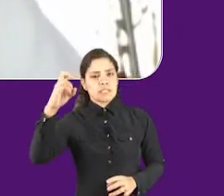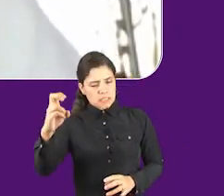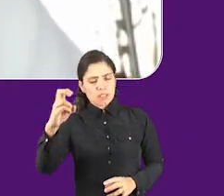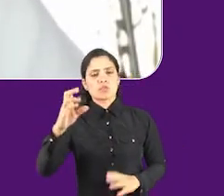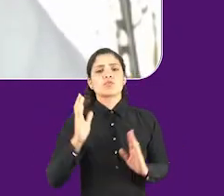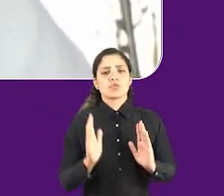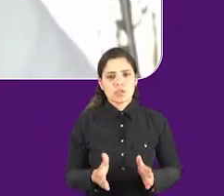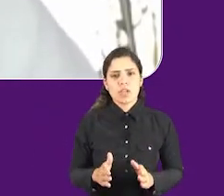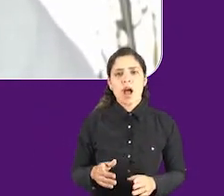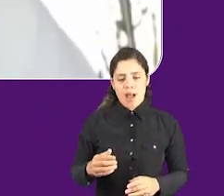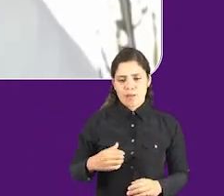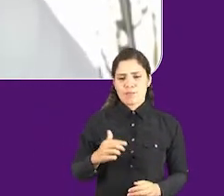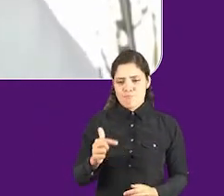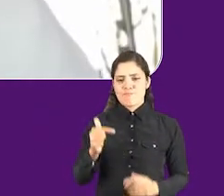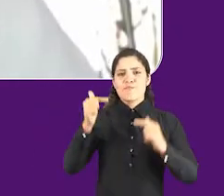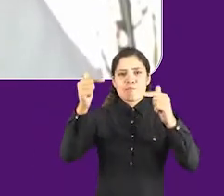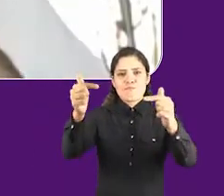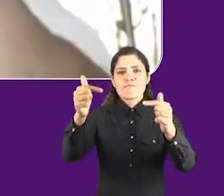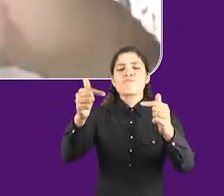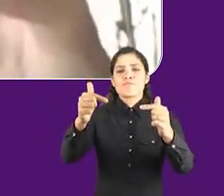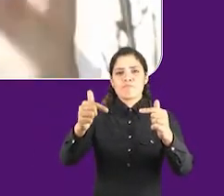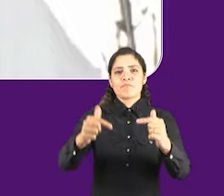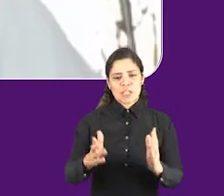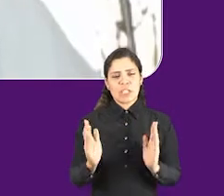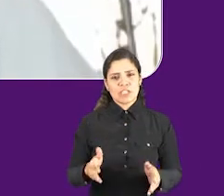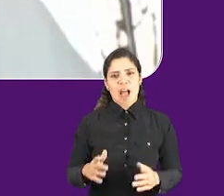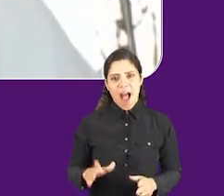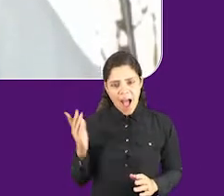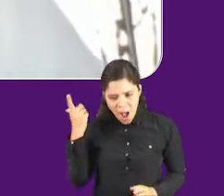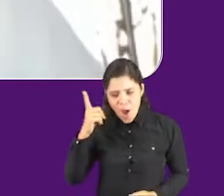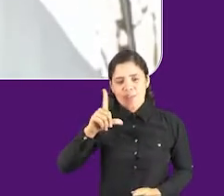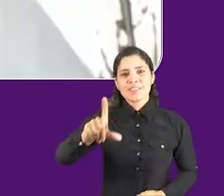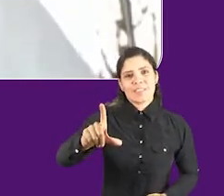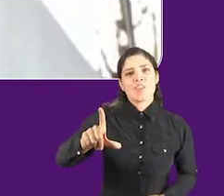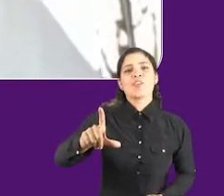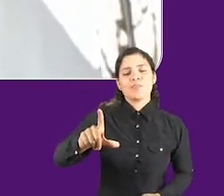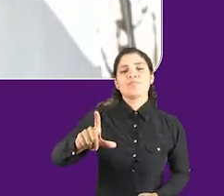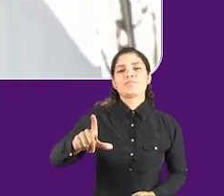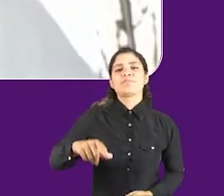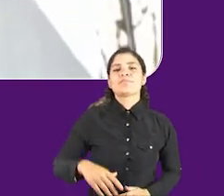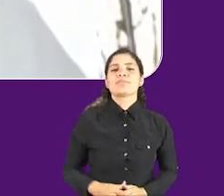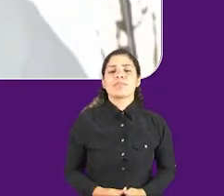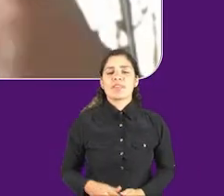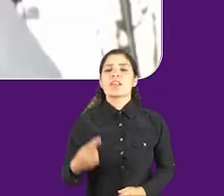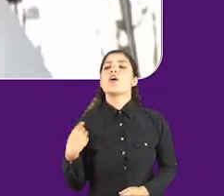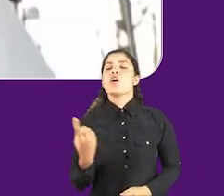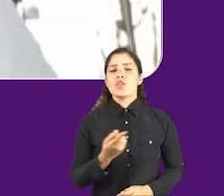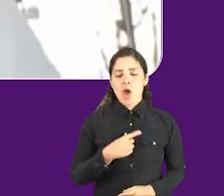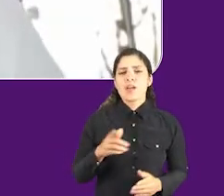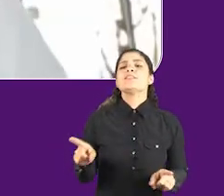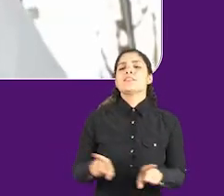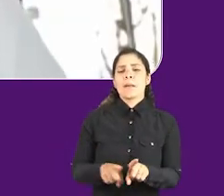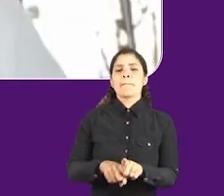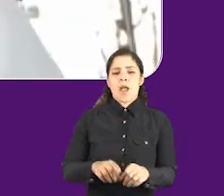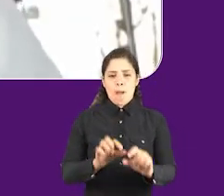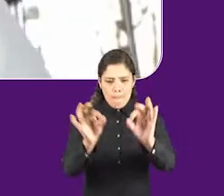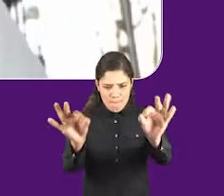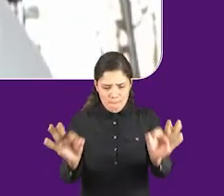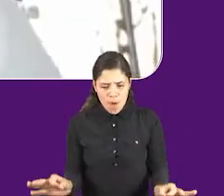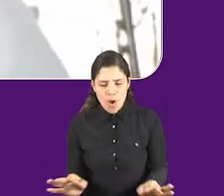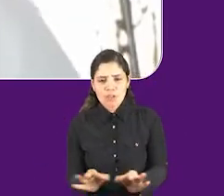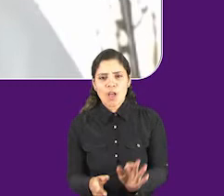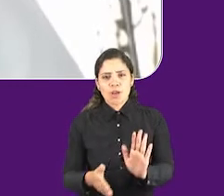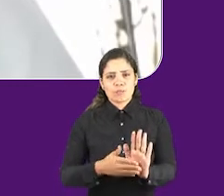data estamos já desenvolvendo um pacote de objetivos intermediários para 2030 com plano de ação ficam